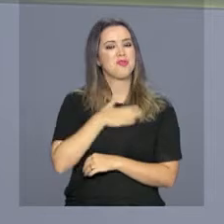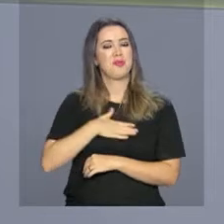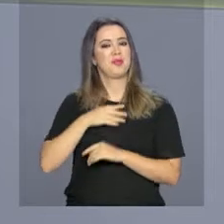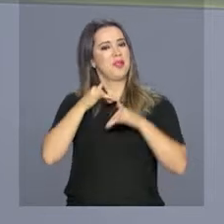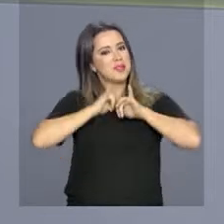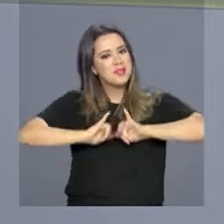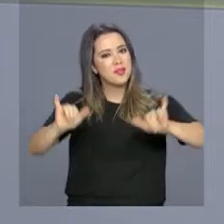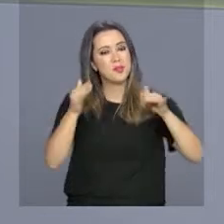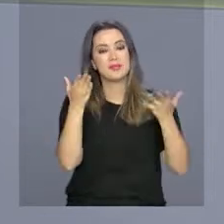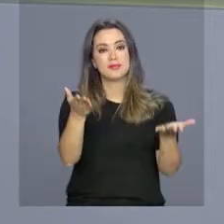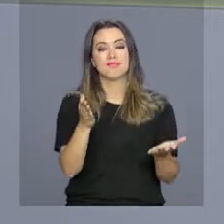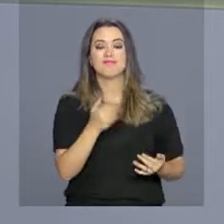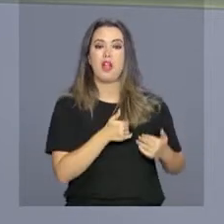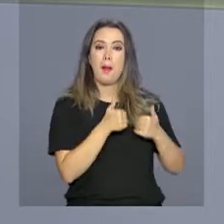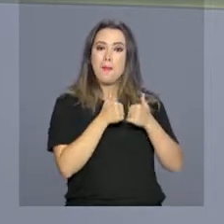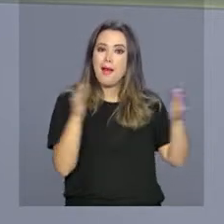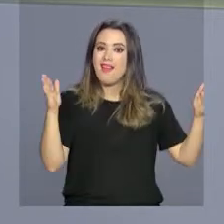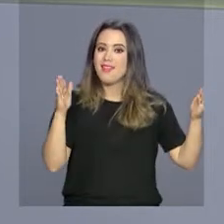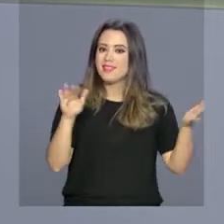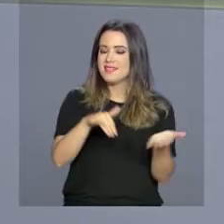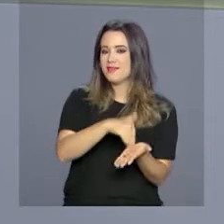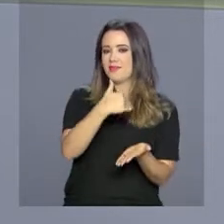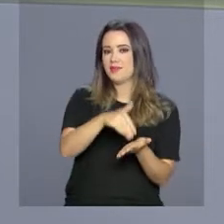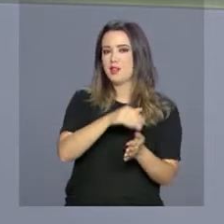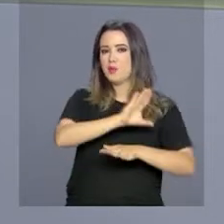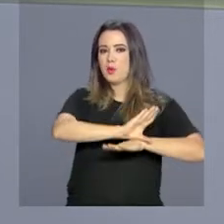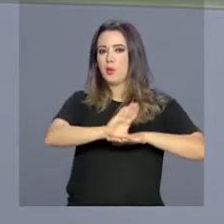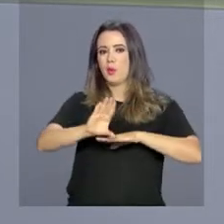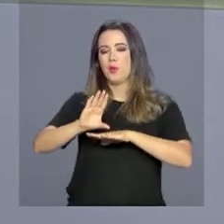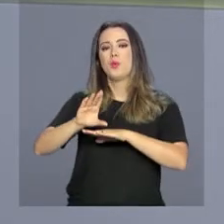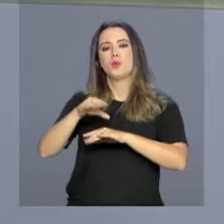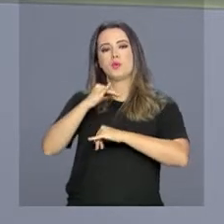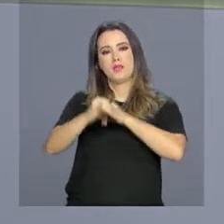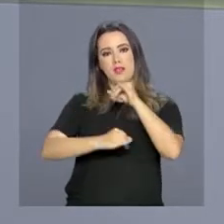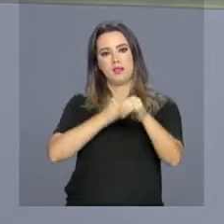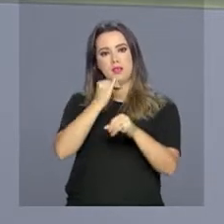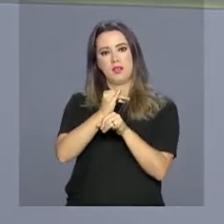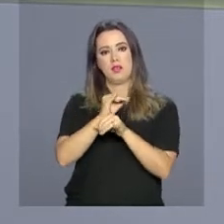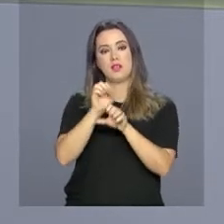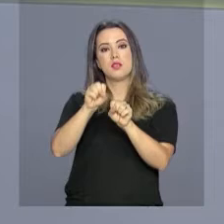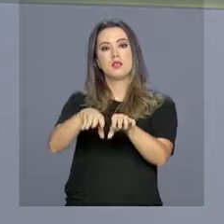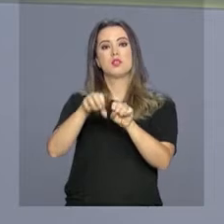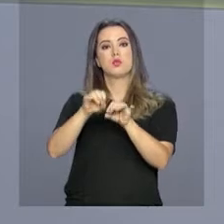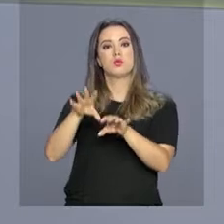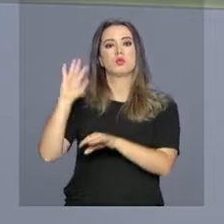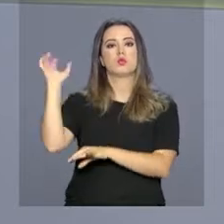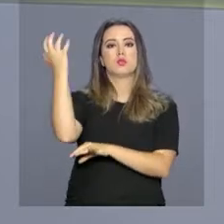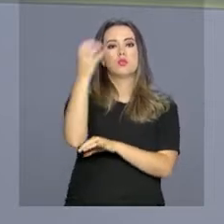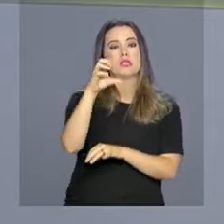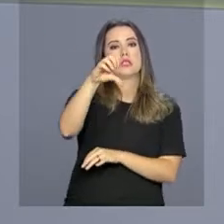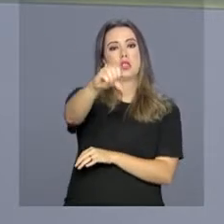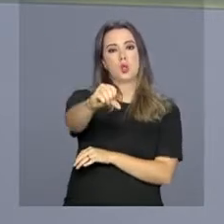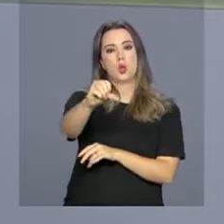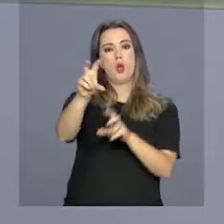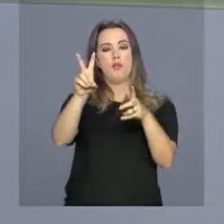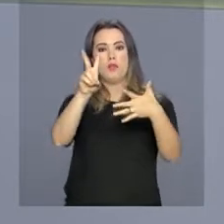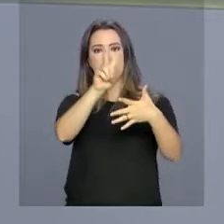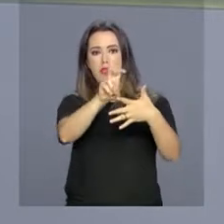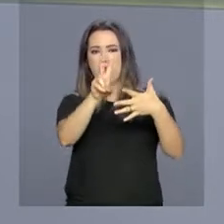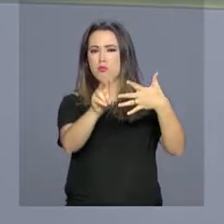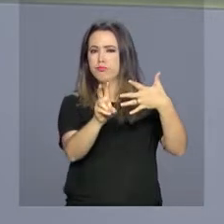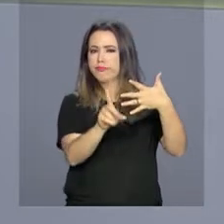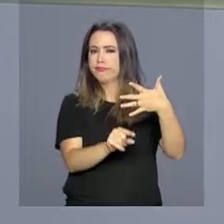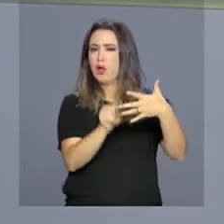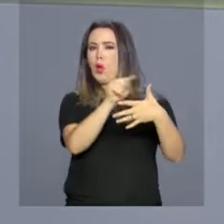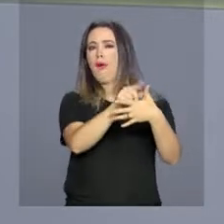notícia. Estão abertas as inscrições para cursos online de educação ambiental. Entre os 9 temas disponíveis estão cuidados